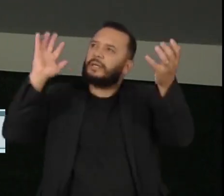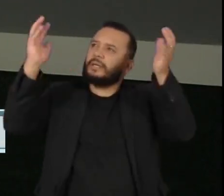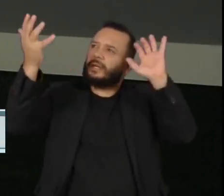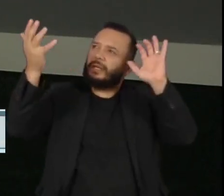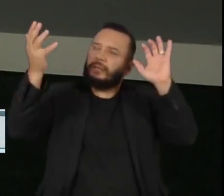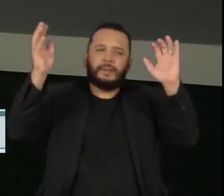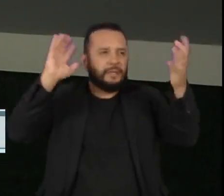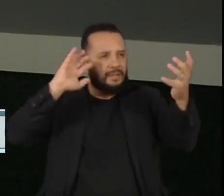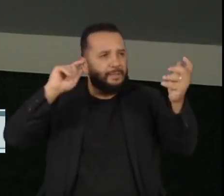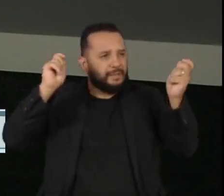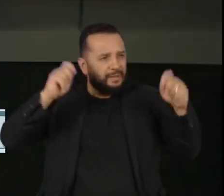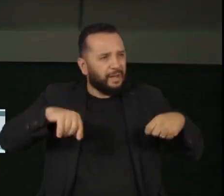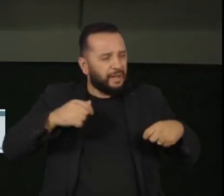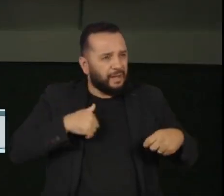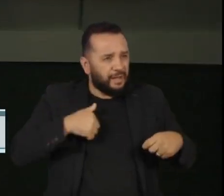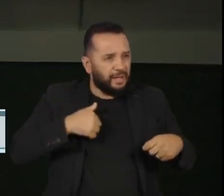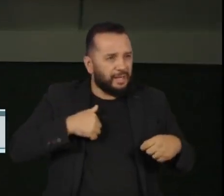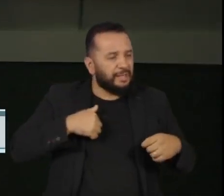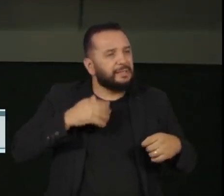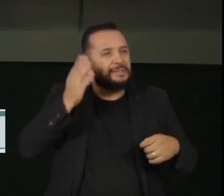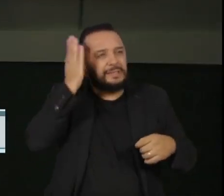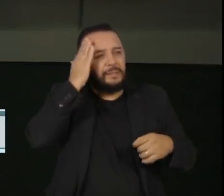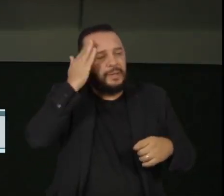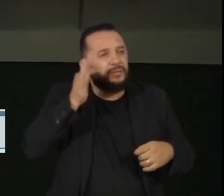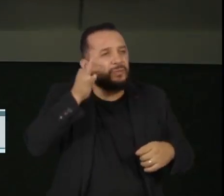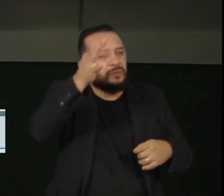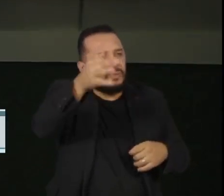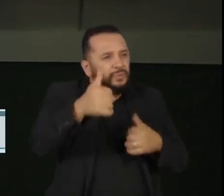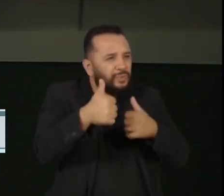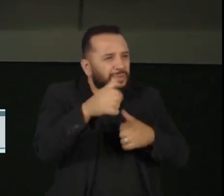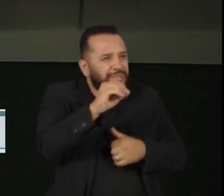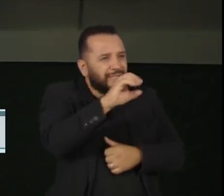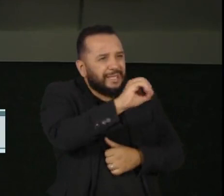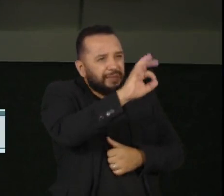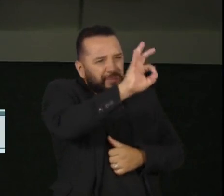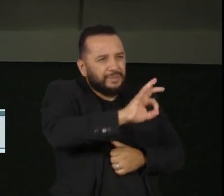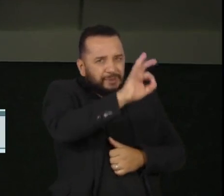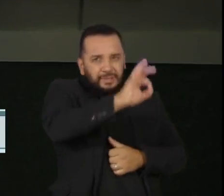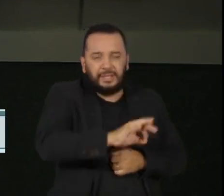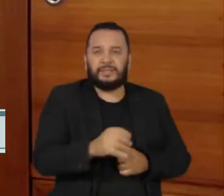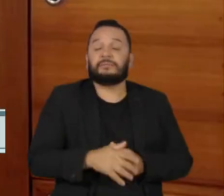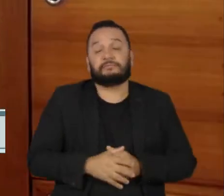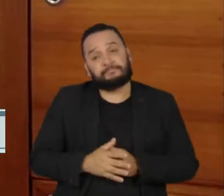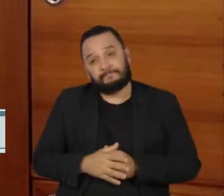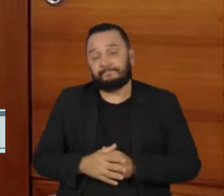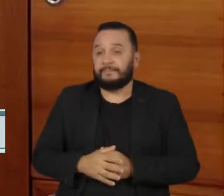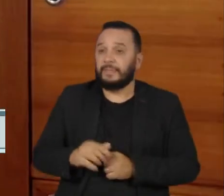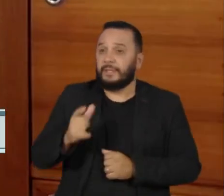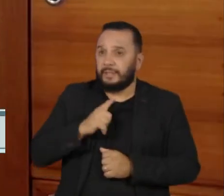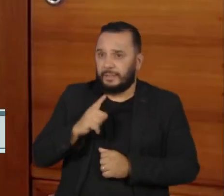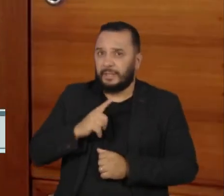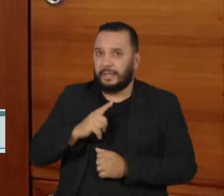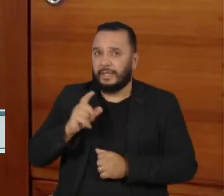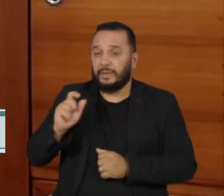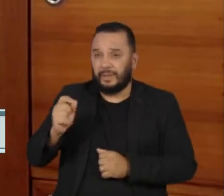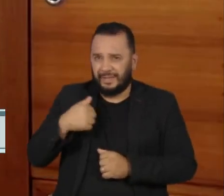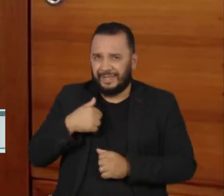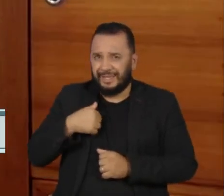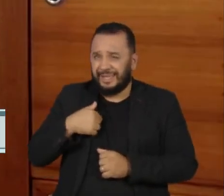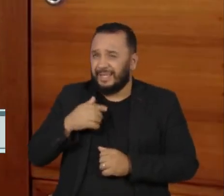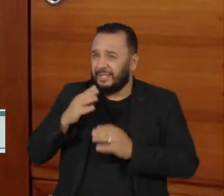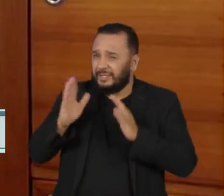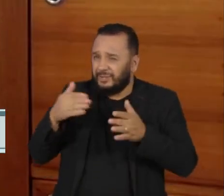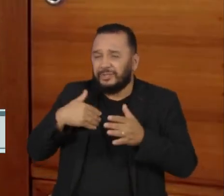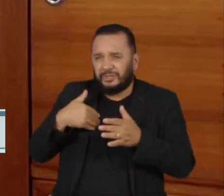de 100% de acerto? Existe um segmento da meteorologia chamado Nowcast, que é uma previsão de muito